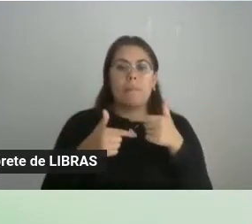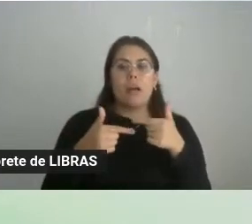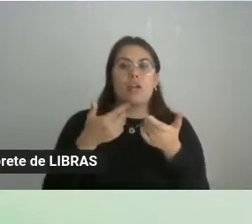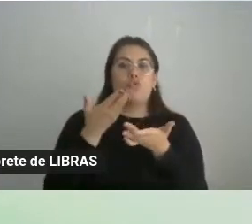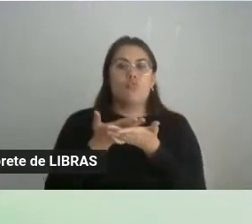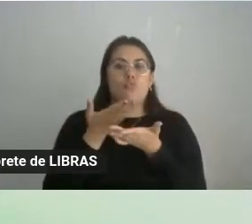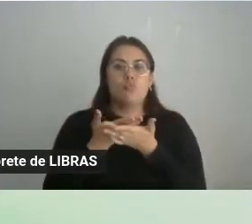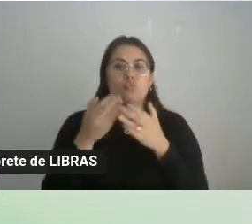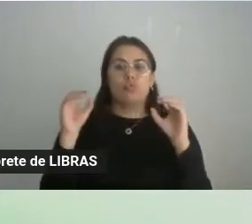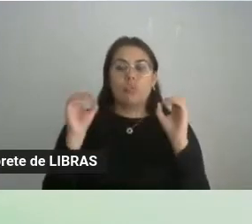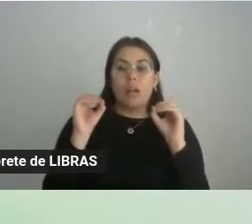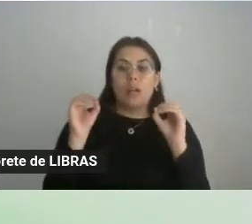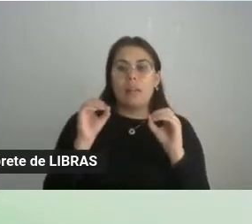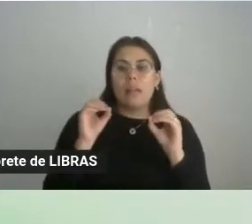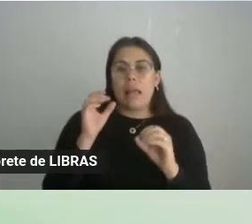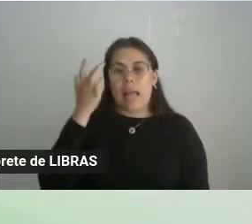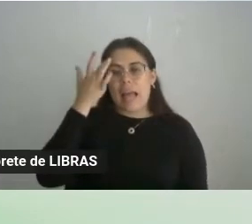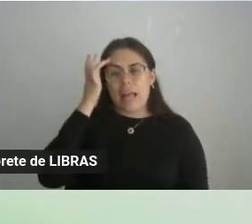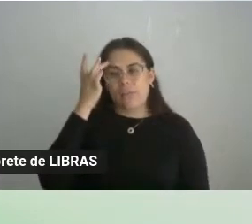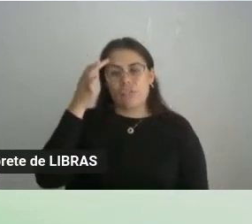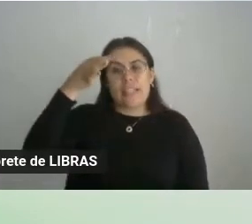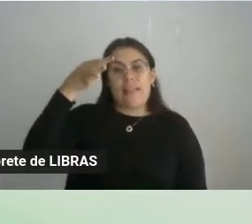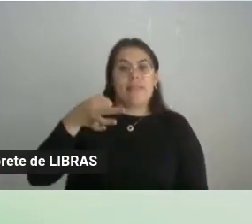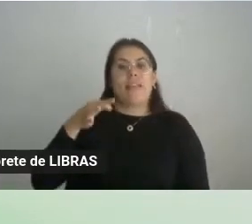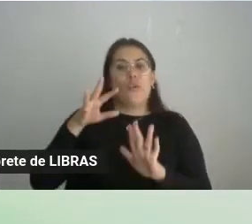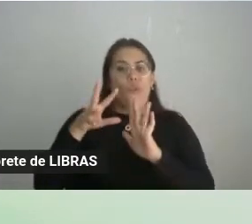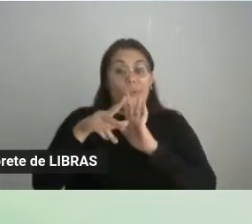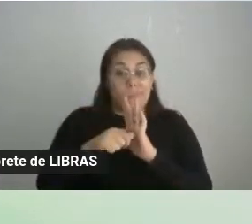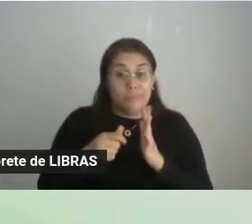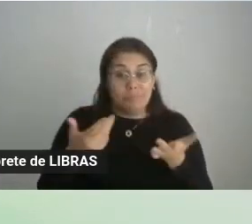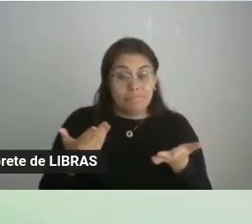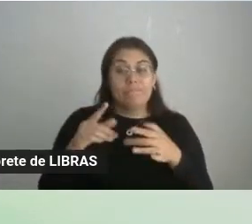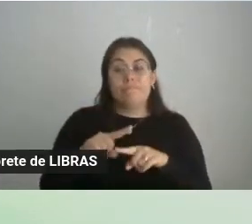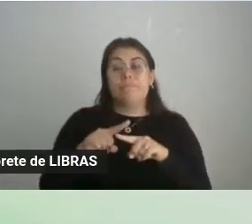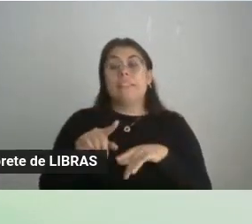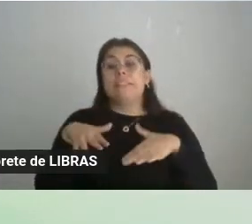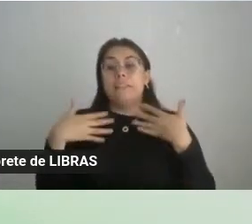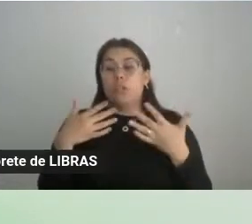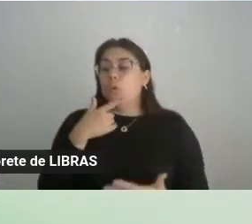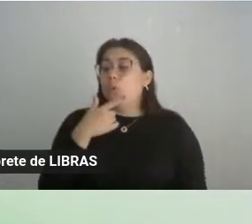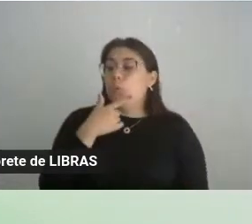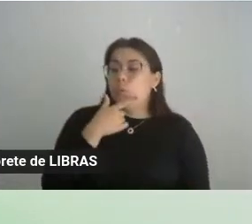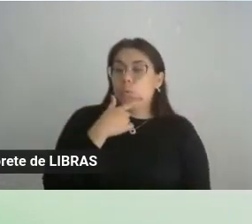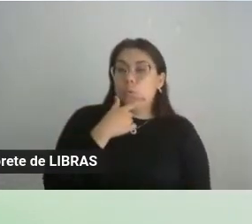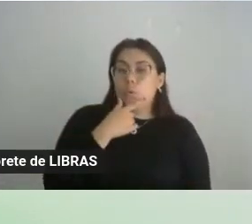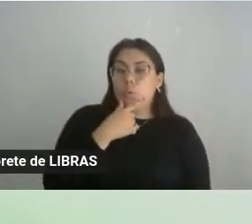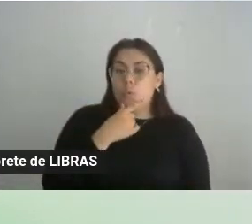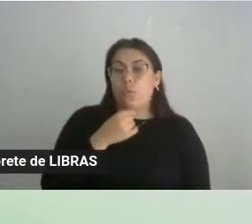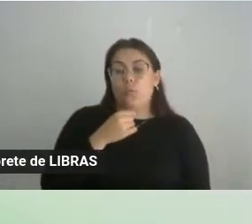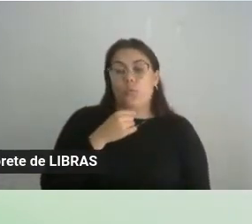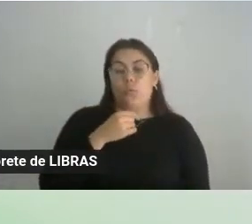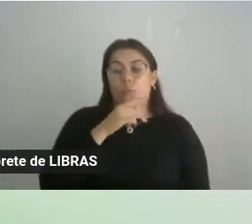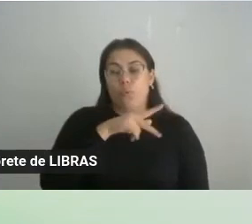né? Ela acha que aquilo é certo. Então, acho que o professor ele tem que ser a referência, que já é, e quando